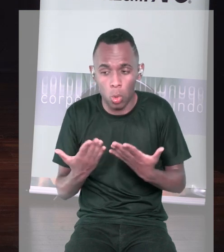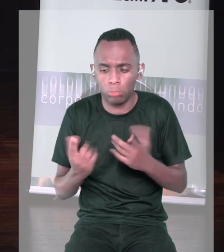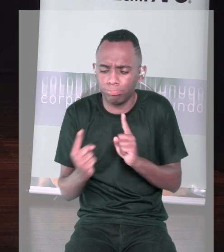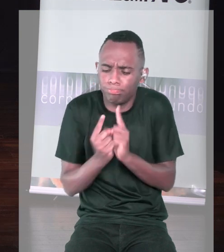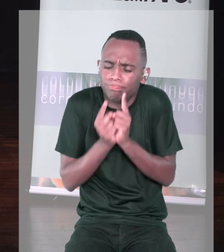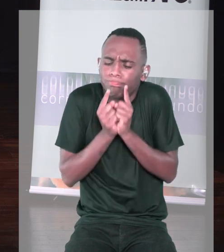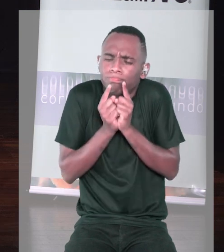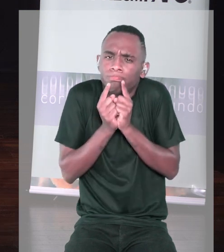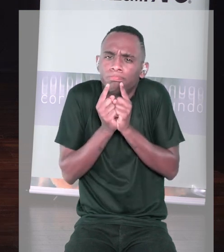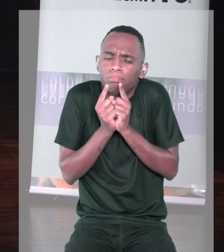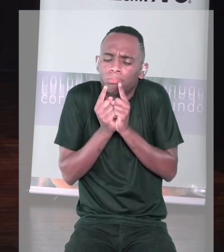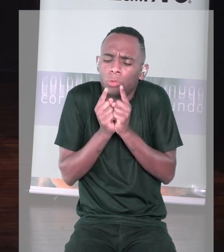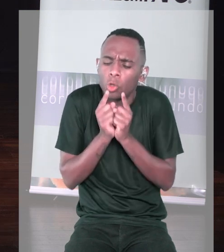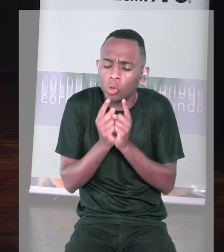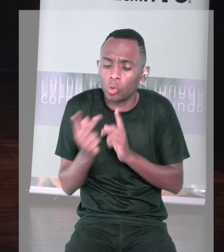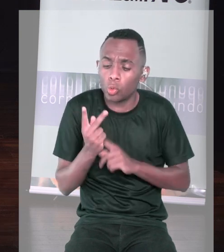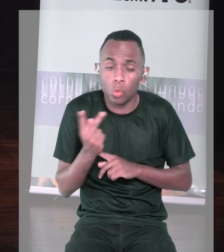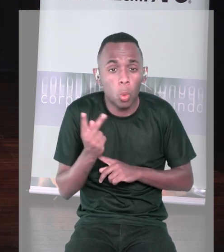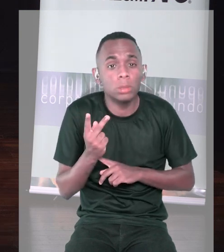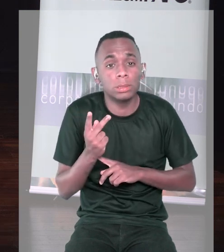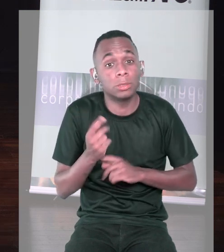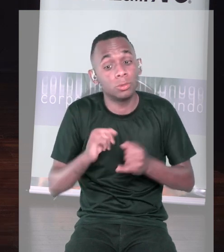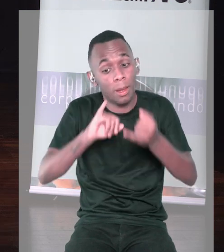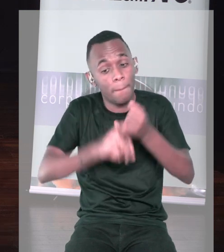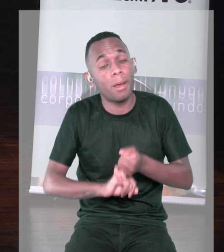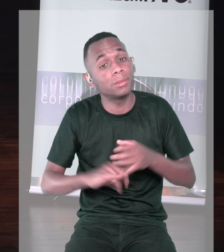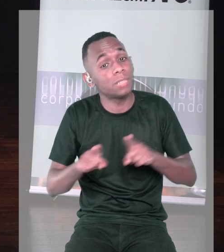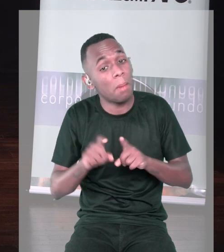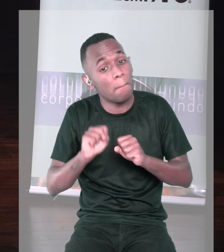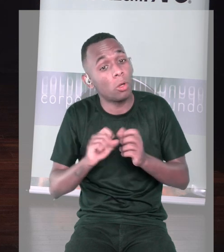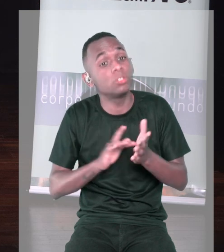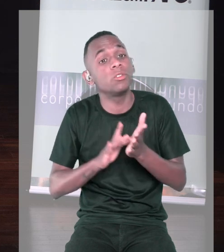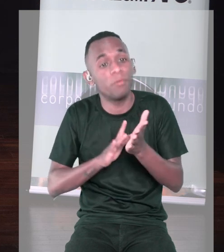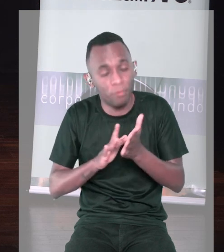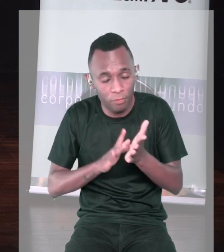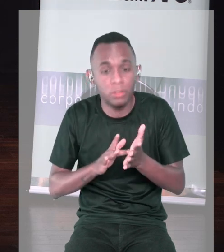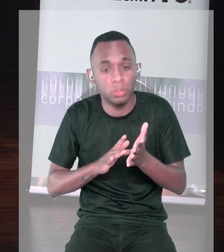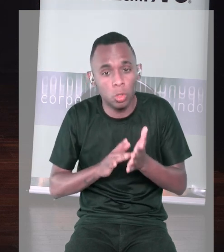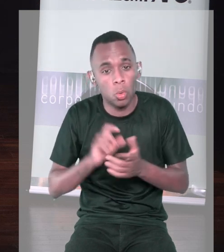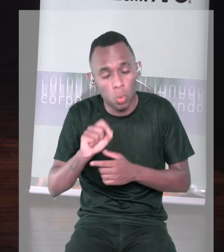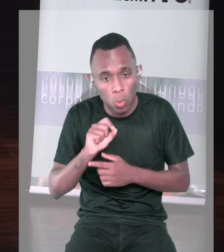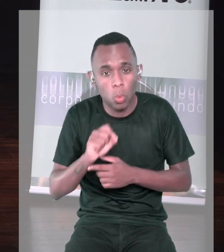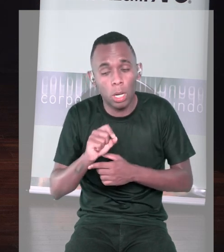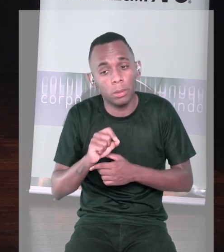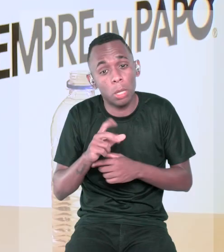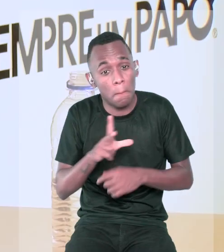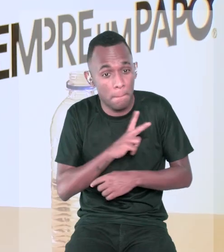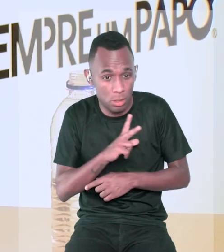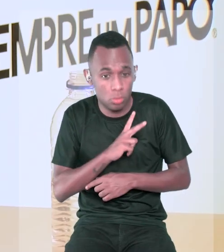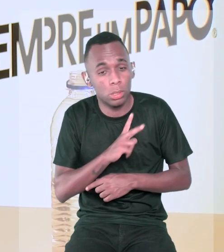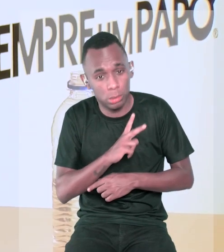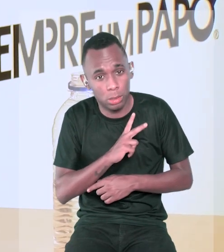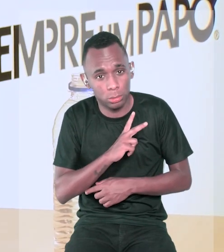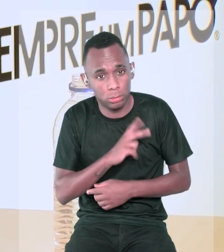Neste apertar de um corpo contra o outro ou com o outro, os amantes também podem forjar a dimensão espiritual de